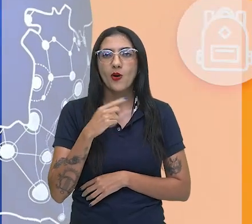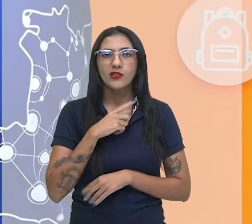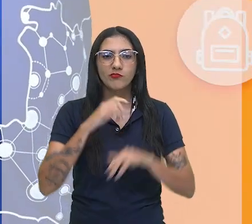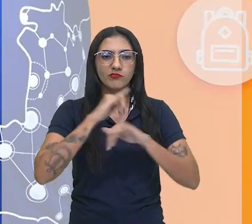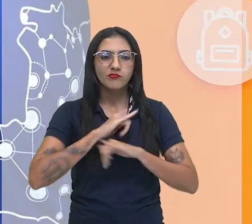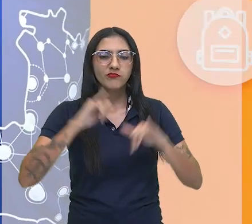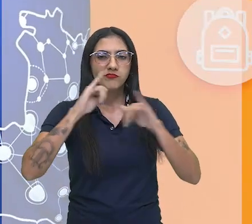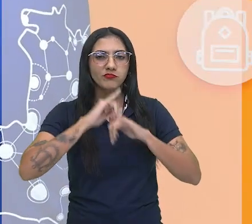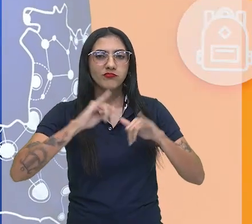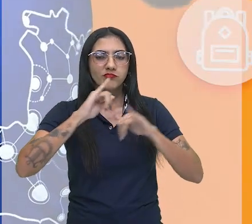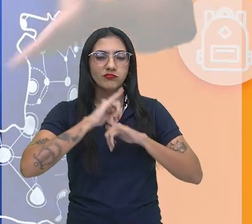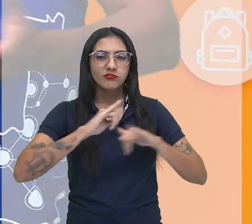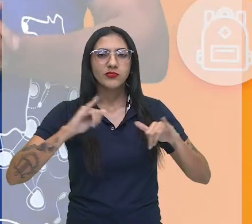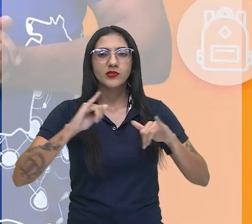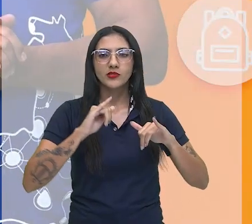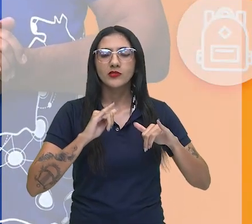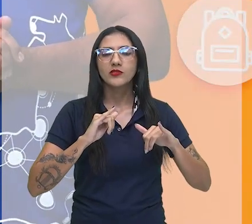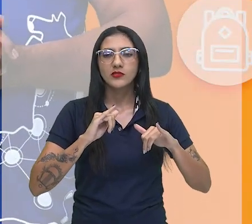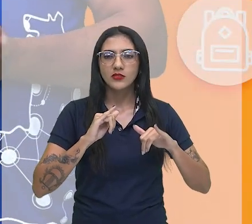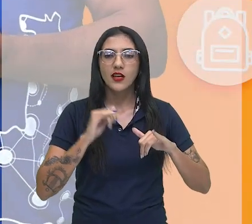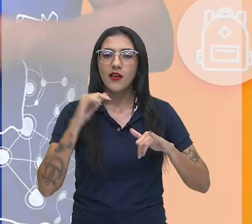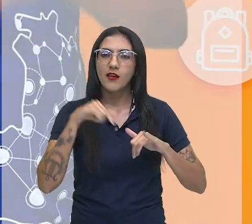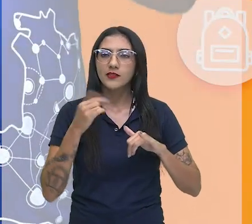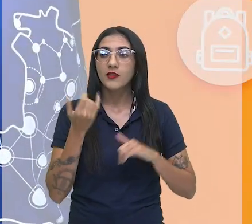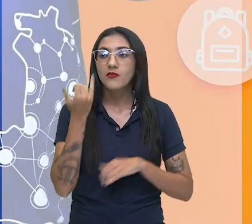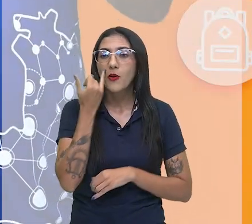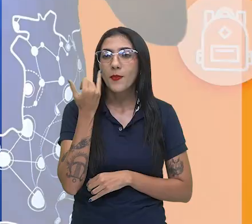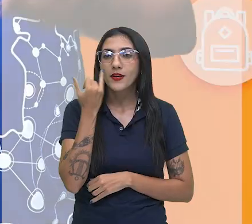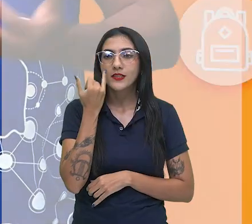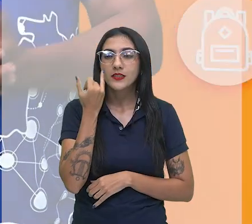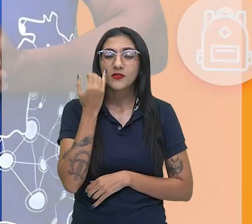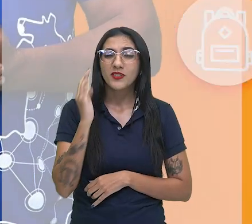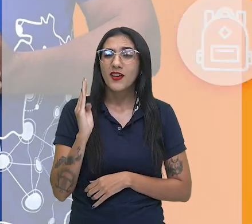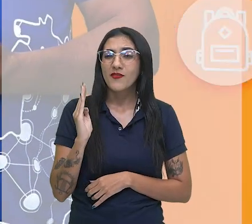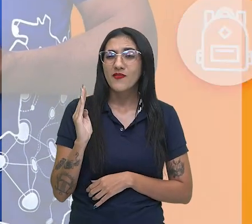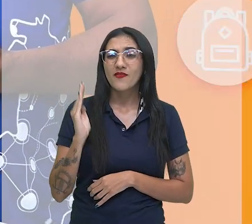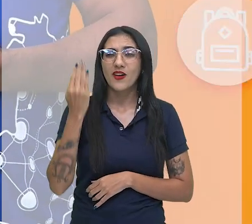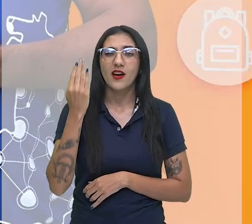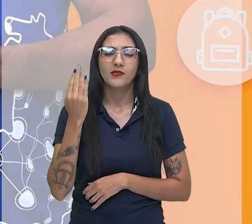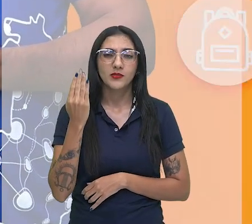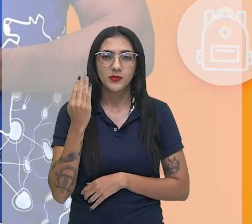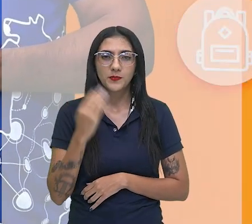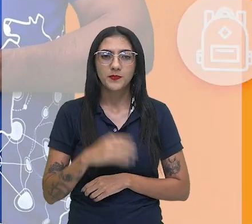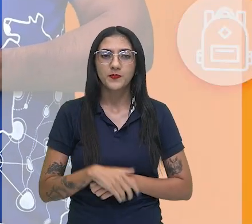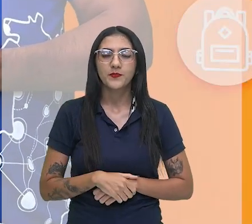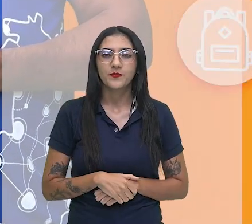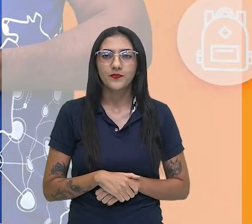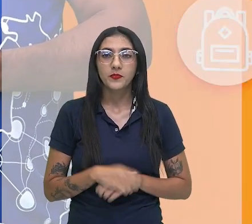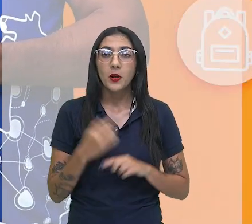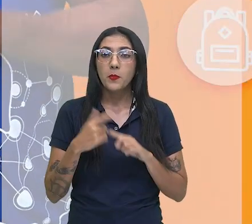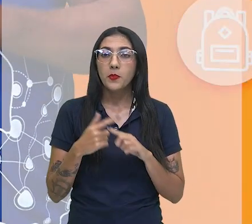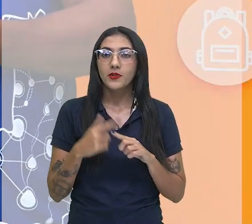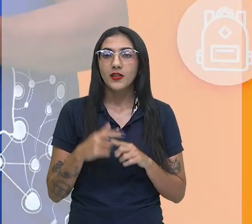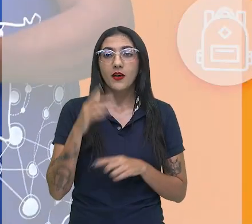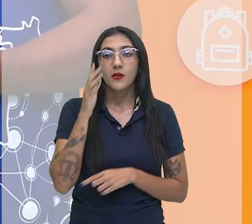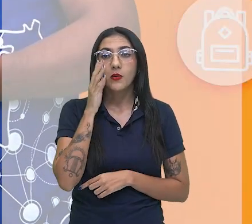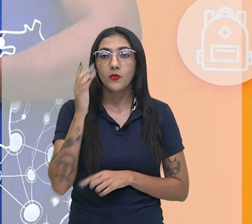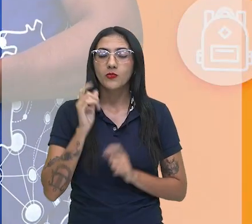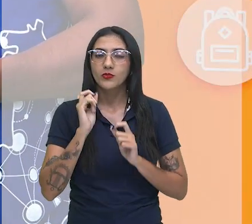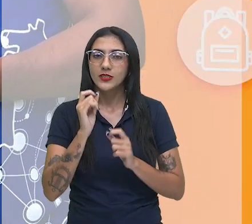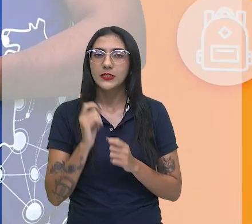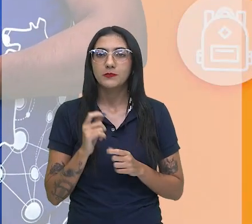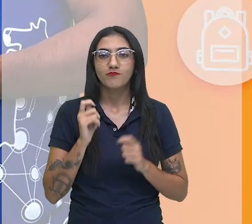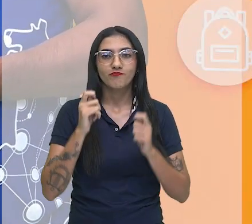né, triplicando, divulgando uma coisa que você nem sabe, né, se é. Porque isso aí, muitas vezes, pode caracterizar um